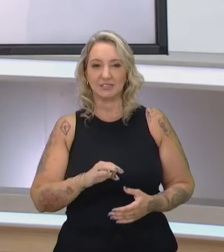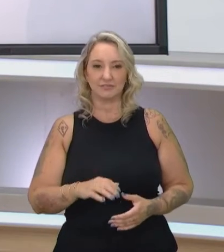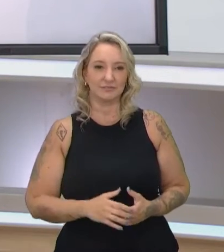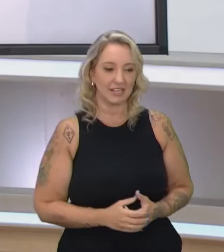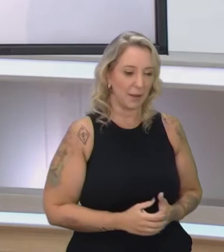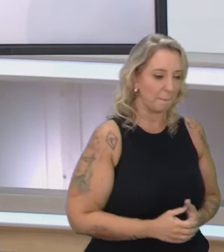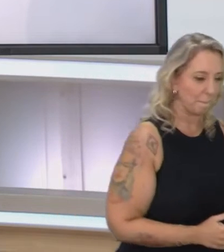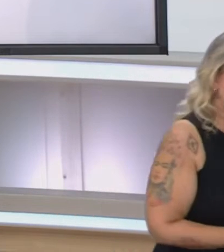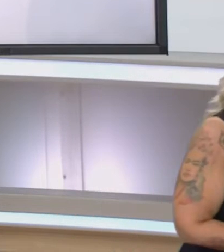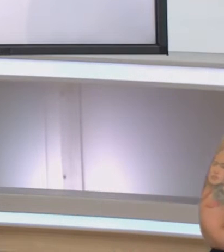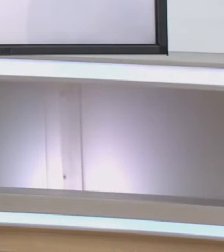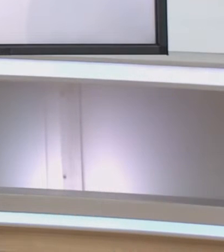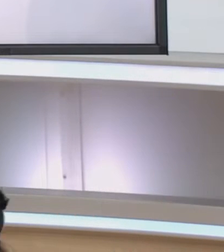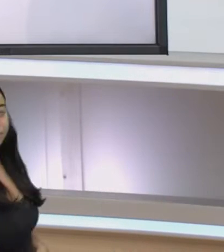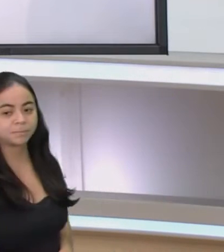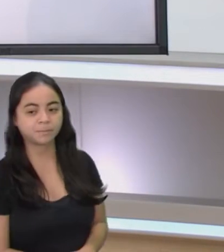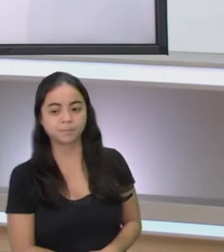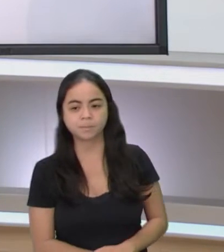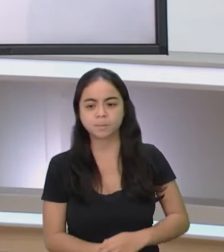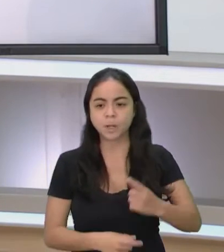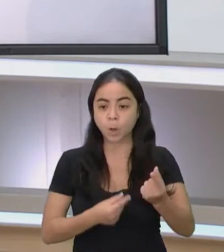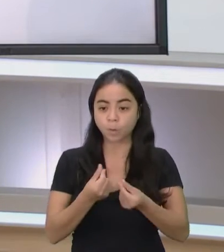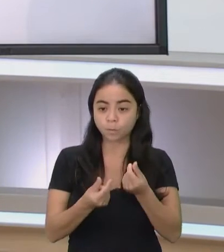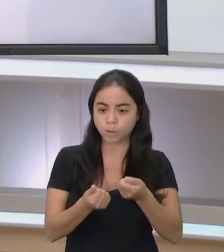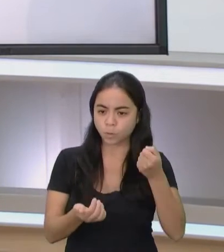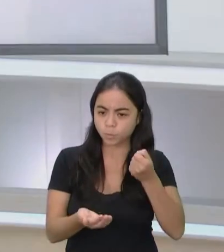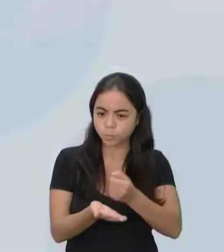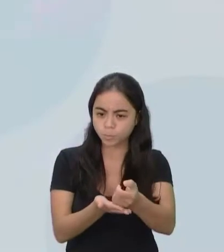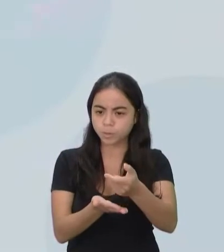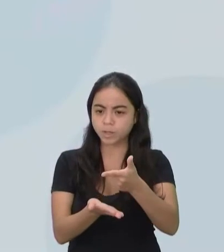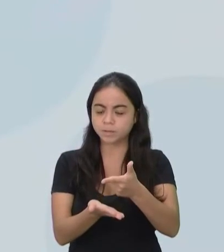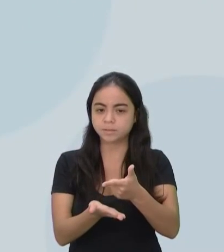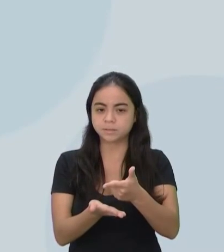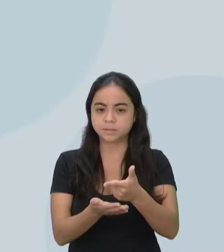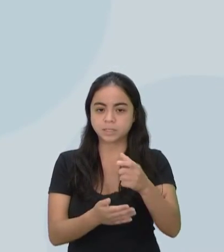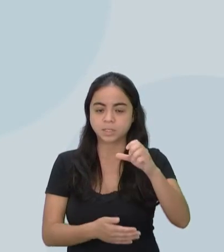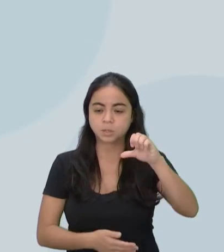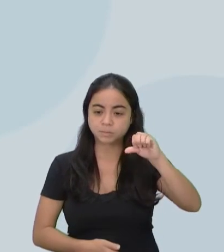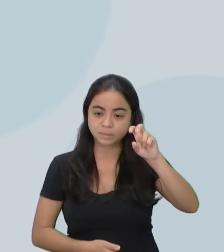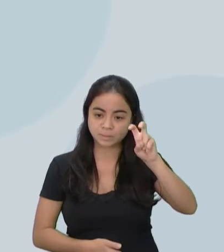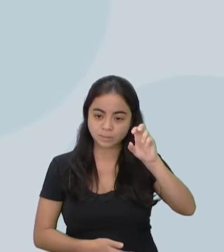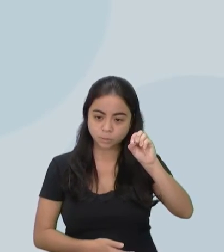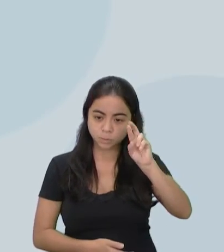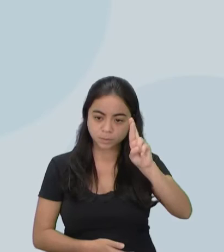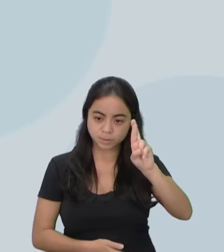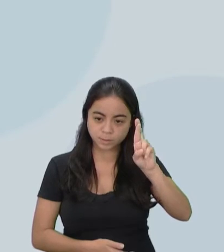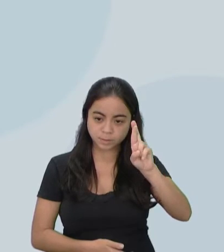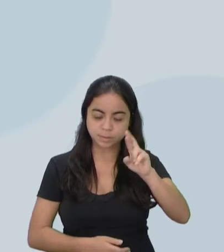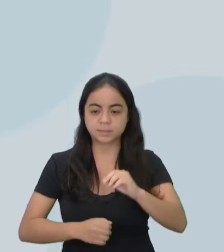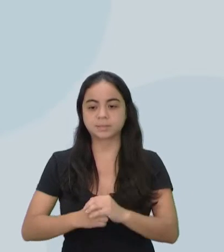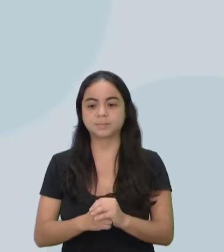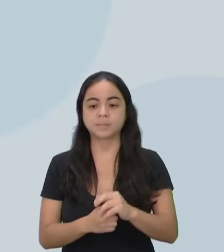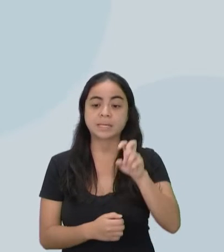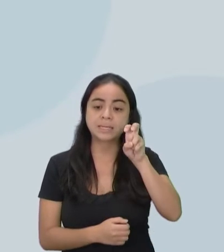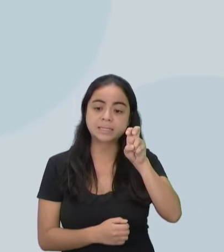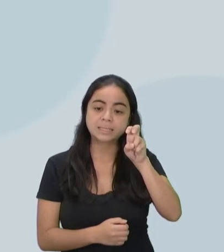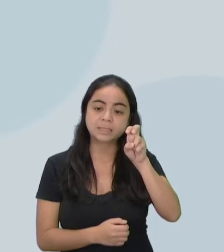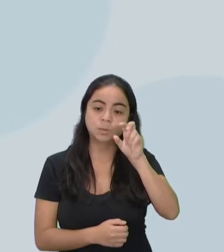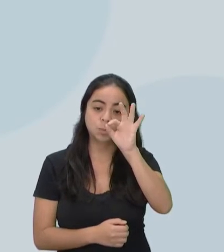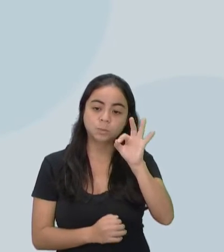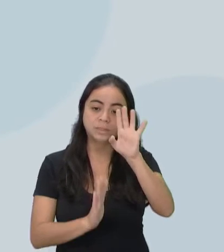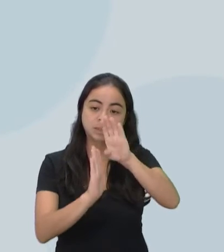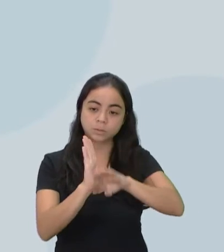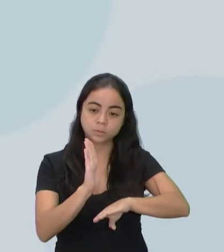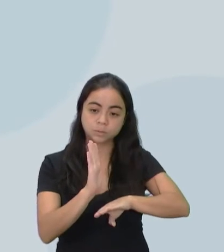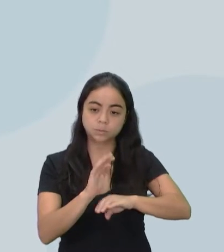lá. O valor à vista é 950, certo? Com 5% de